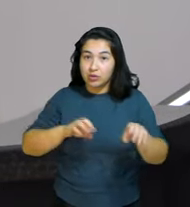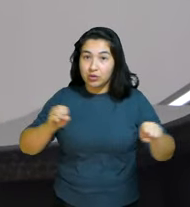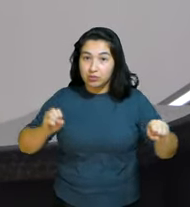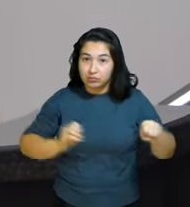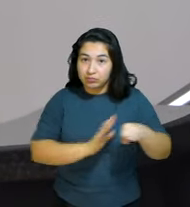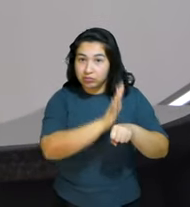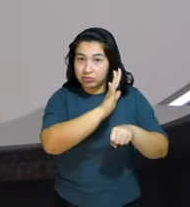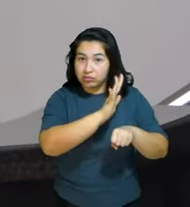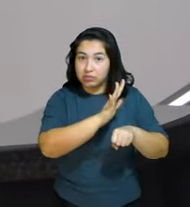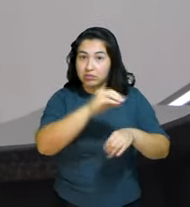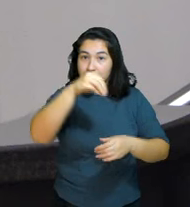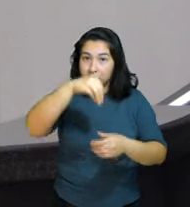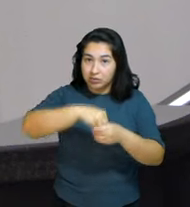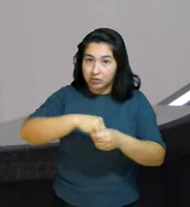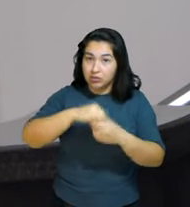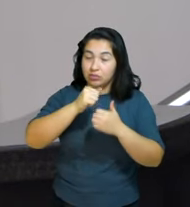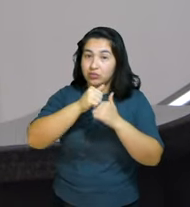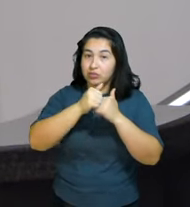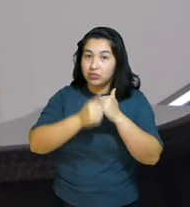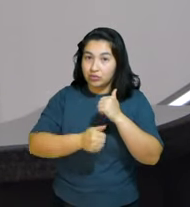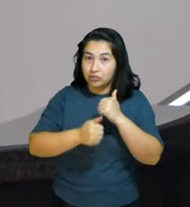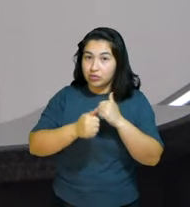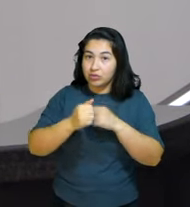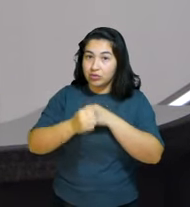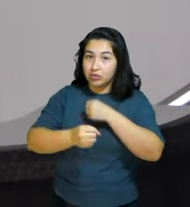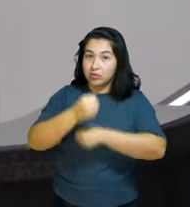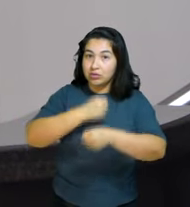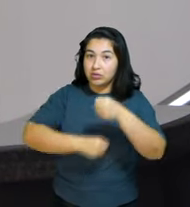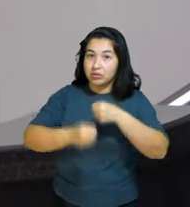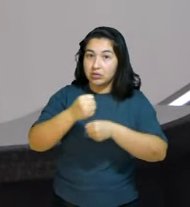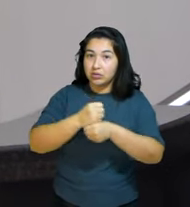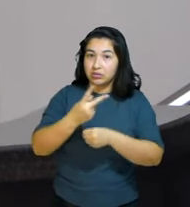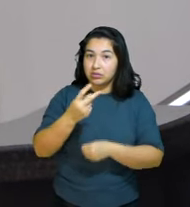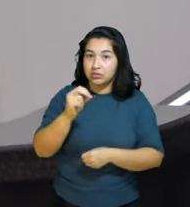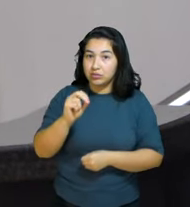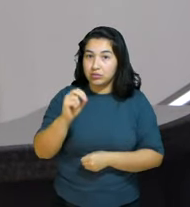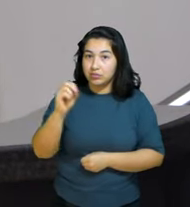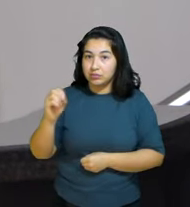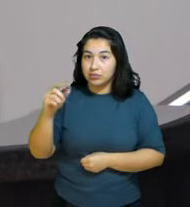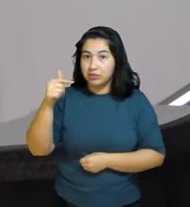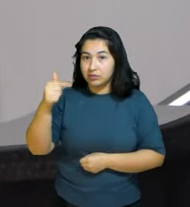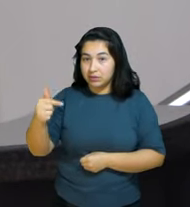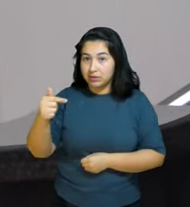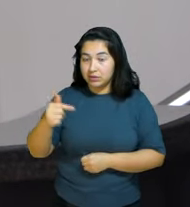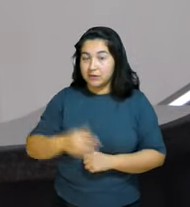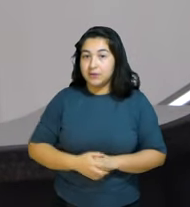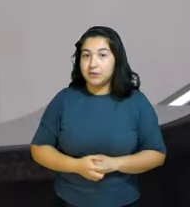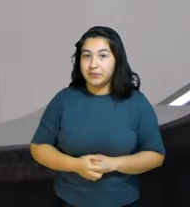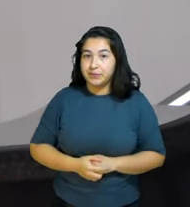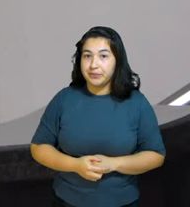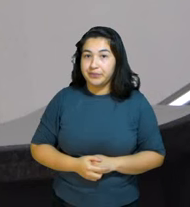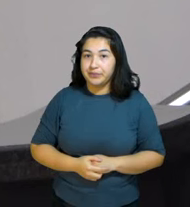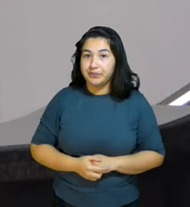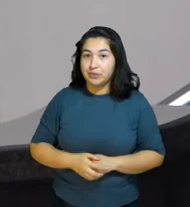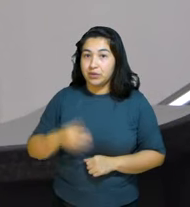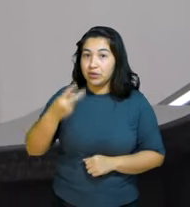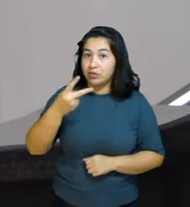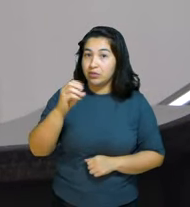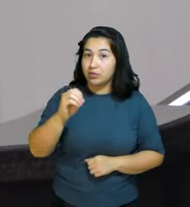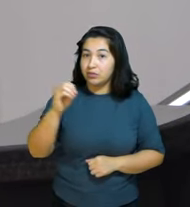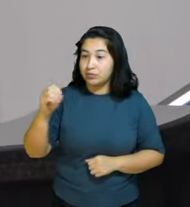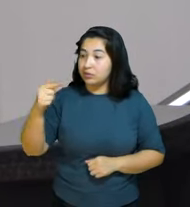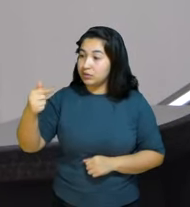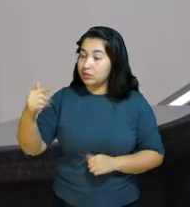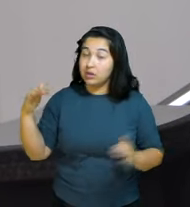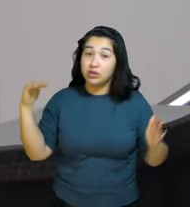dos Jogos em 2007. Vou precisar de um pouquinho mais de tempo. De 2007, pessoal, de lá para